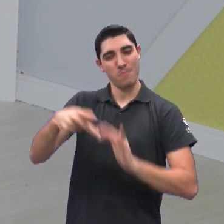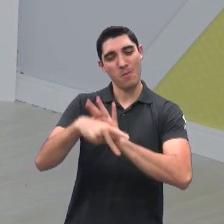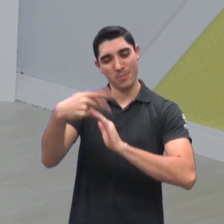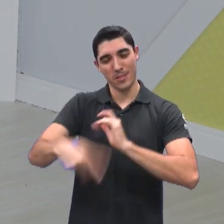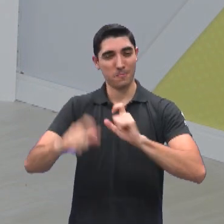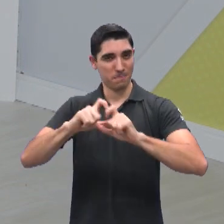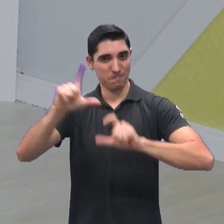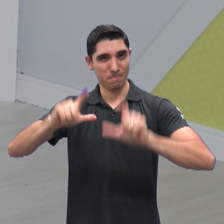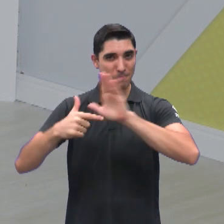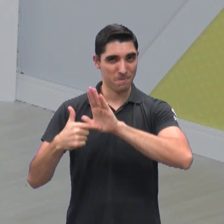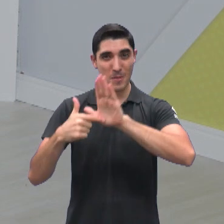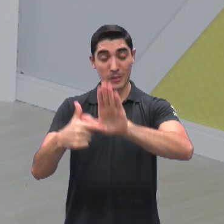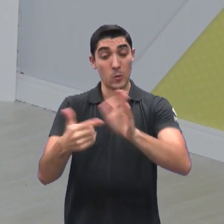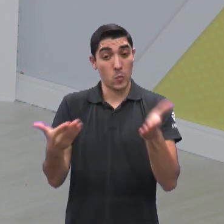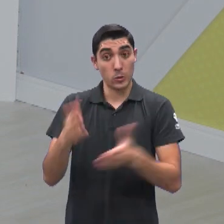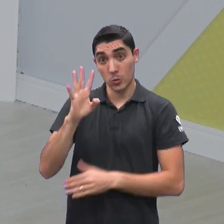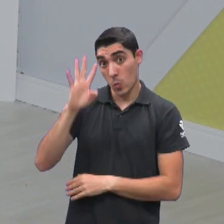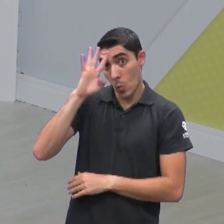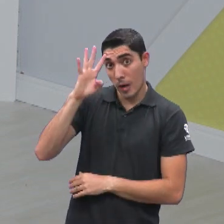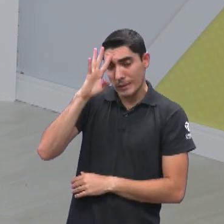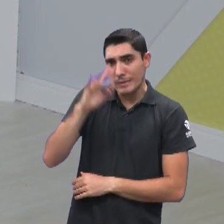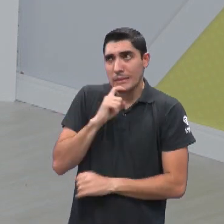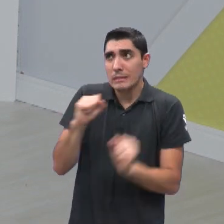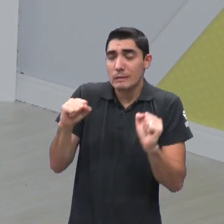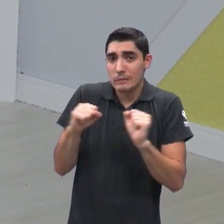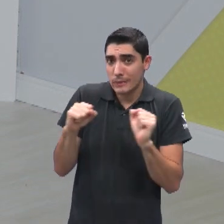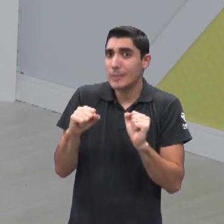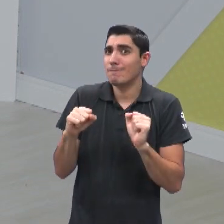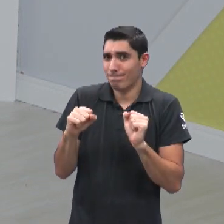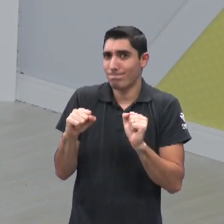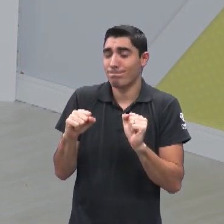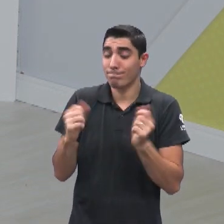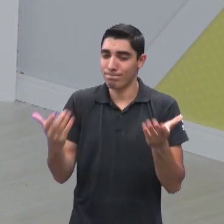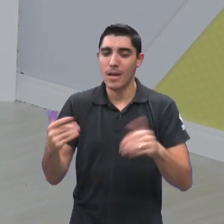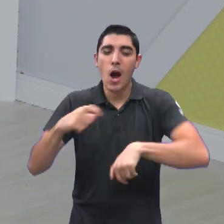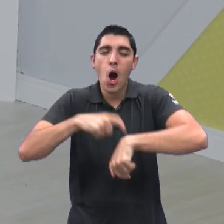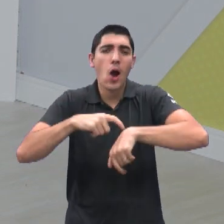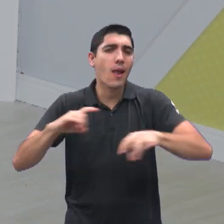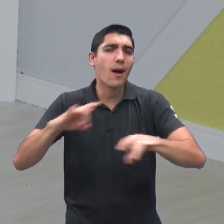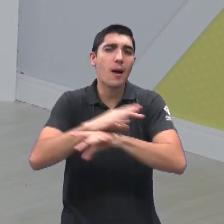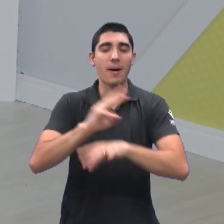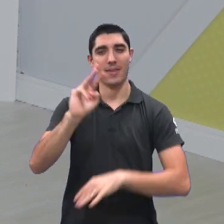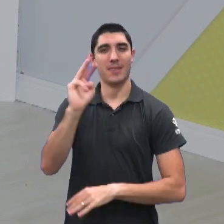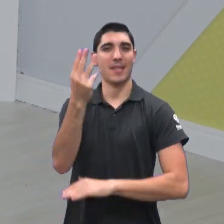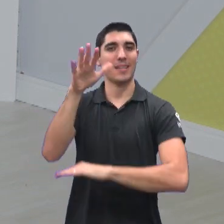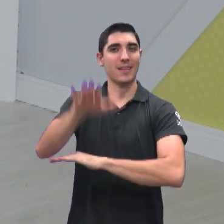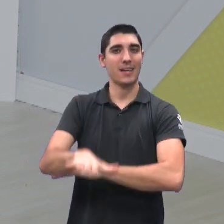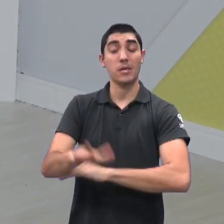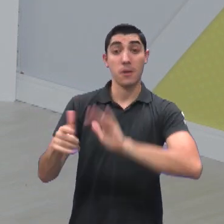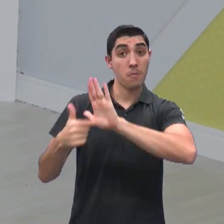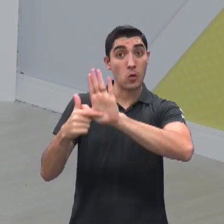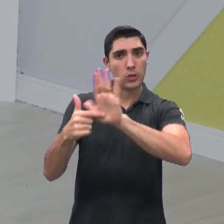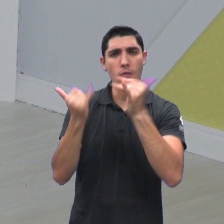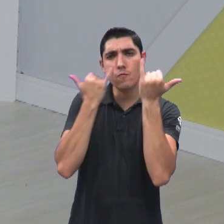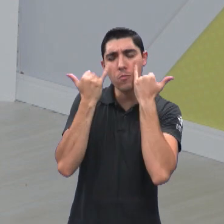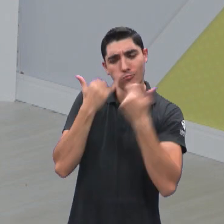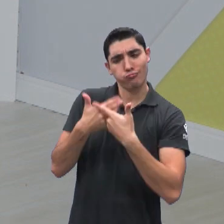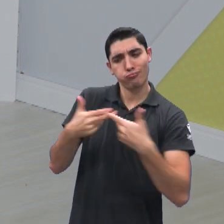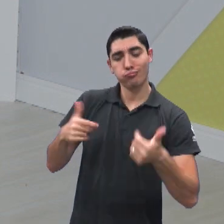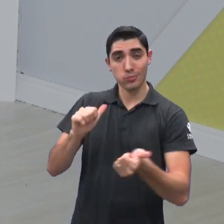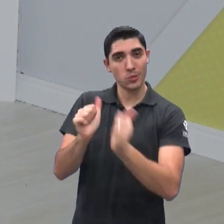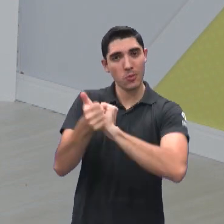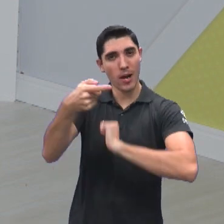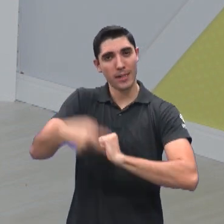nesta quarta-feira fria em São José dos Campos. Vamos até as 3 da tarde trazendo as principais informações do esporte